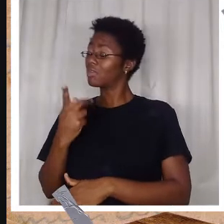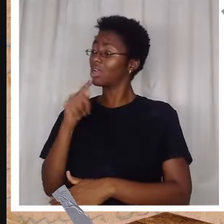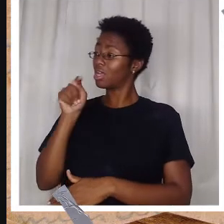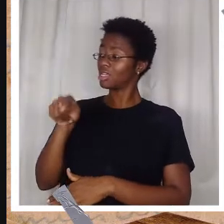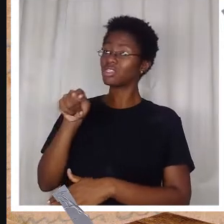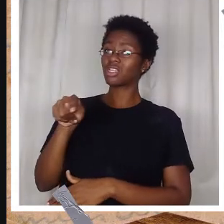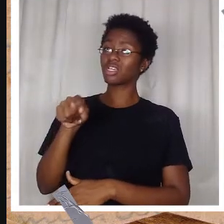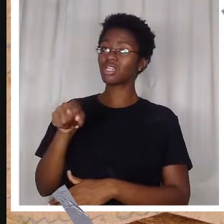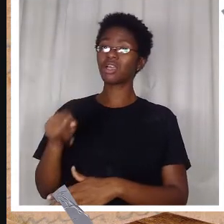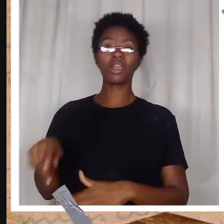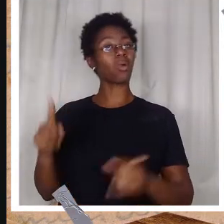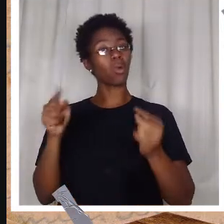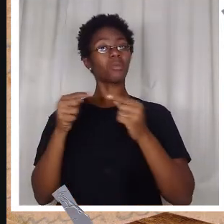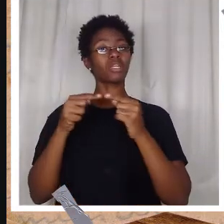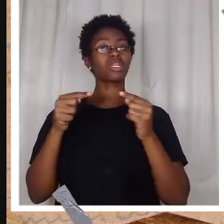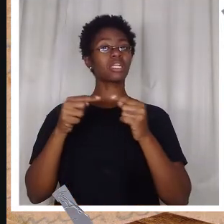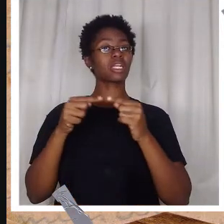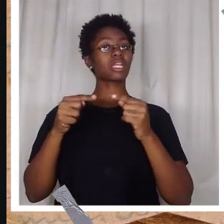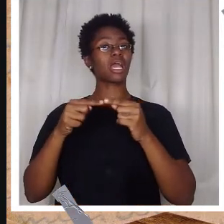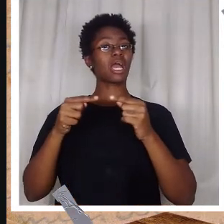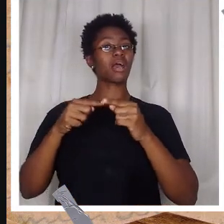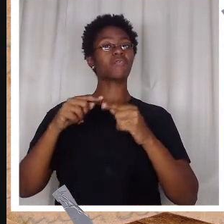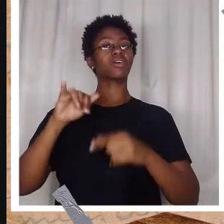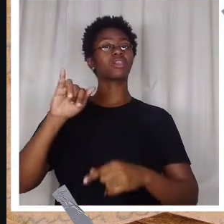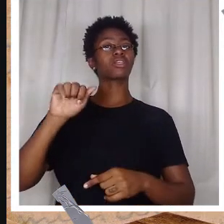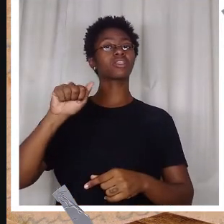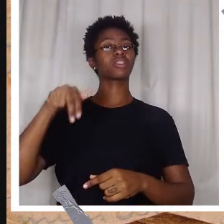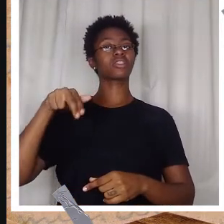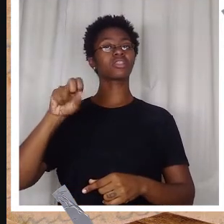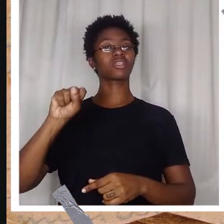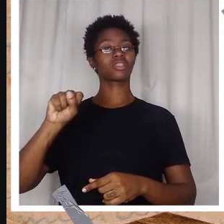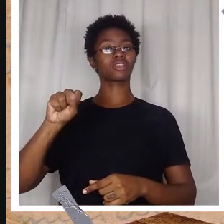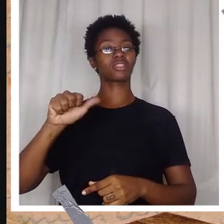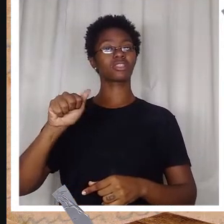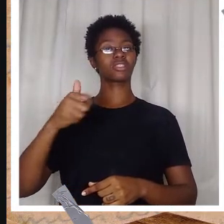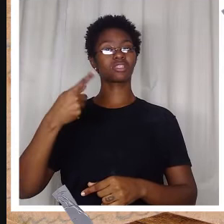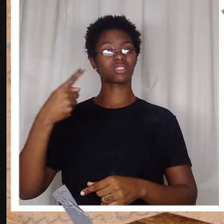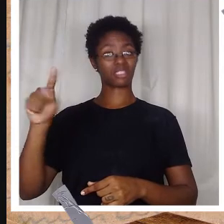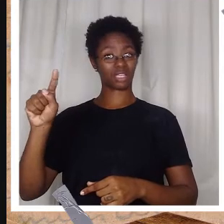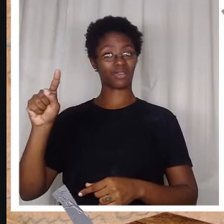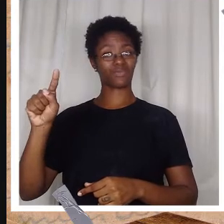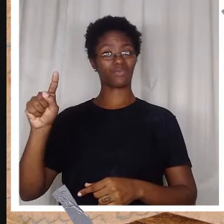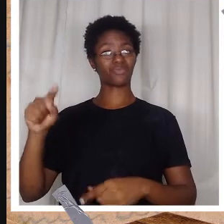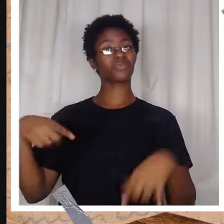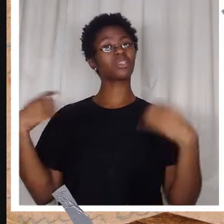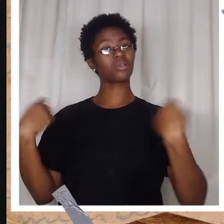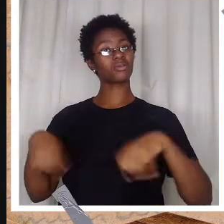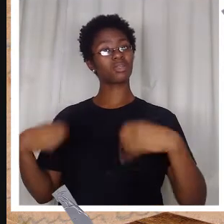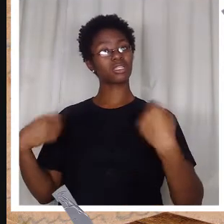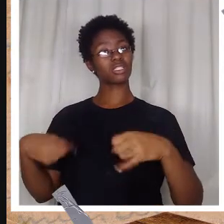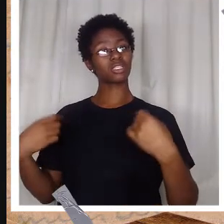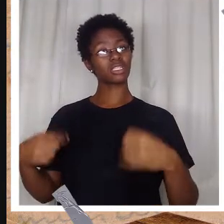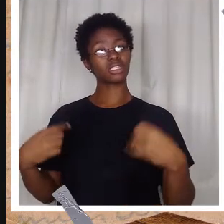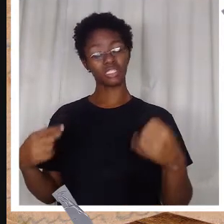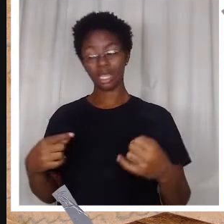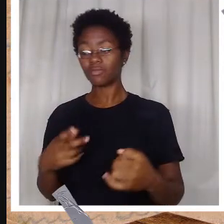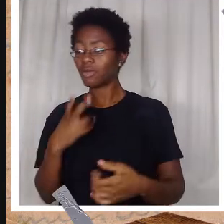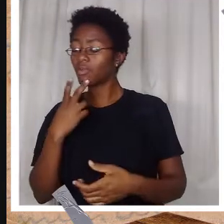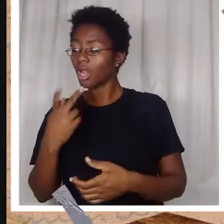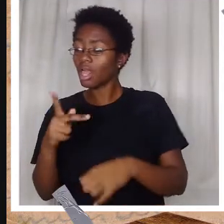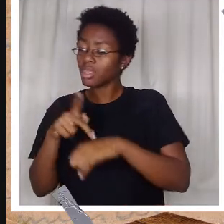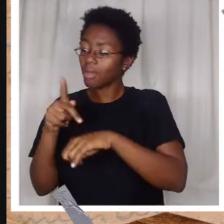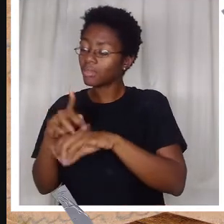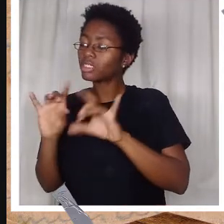verdade, era Yansan, e que a partir daquele momento seria necessário cultuar aquela pedra. Maria